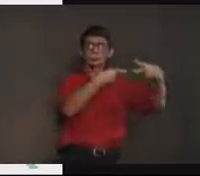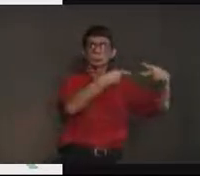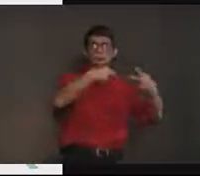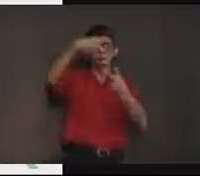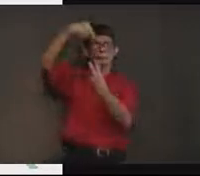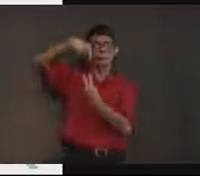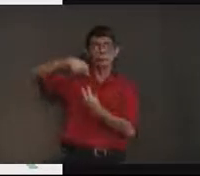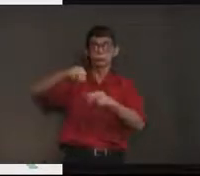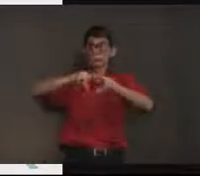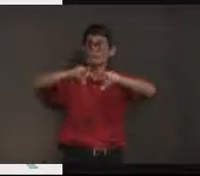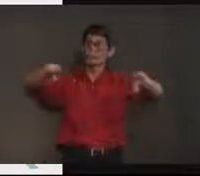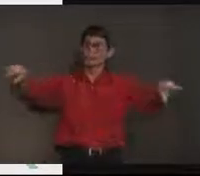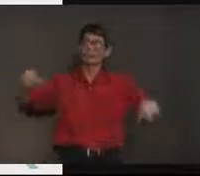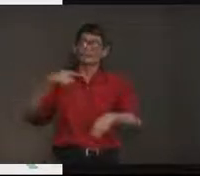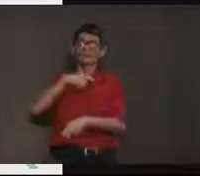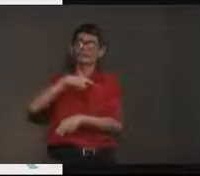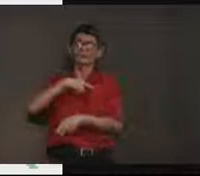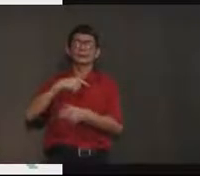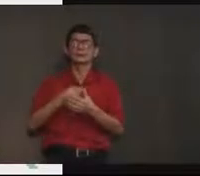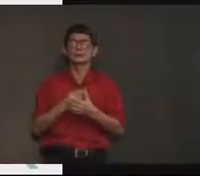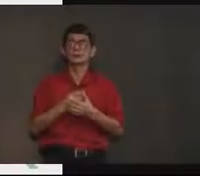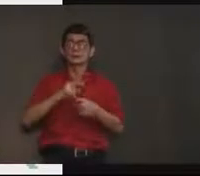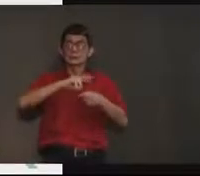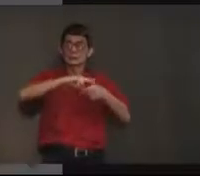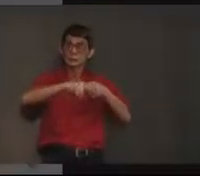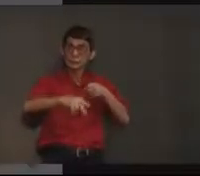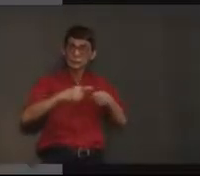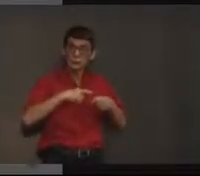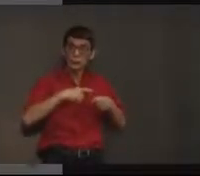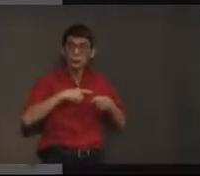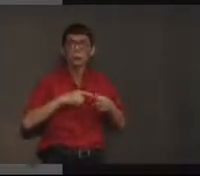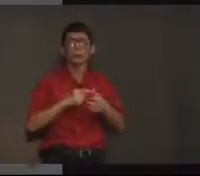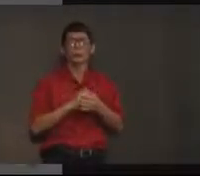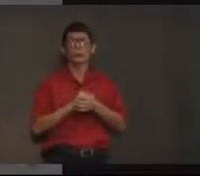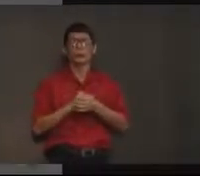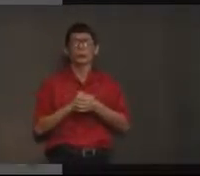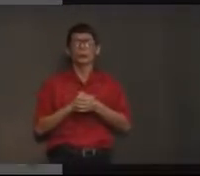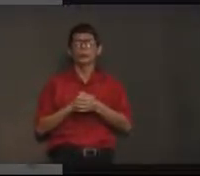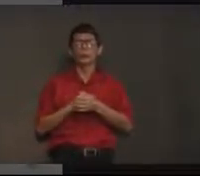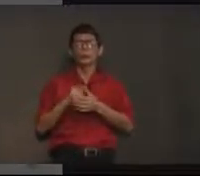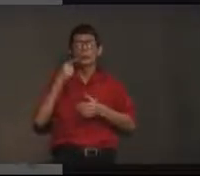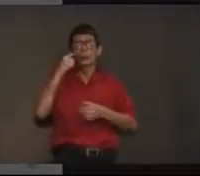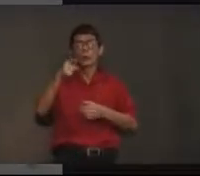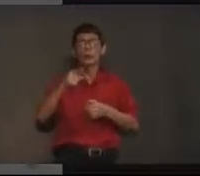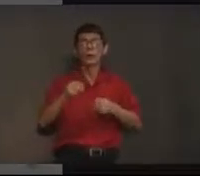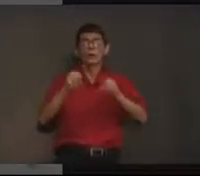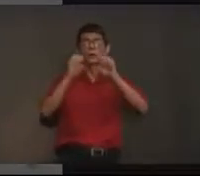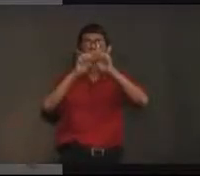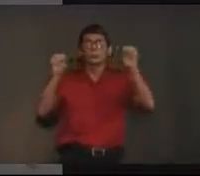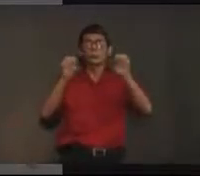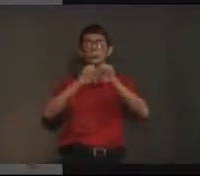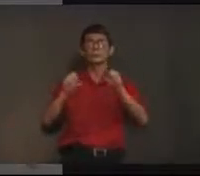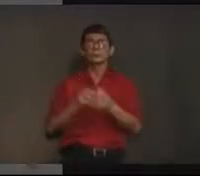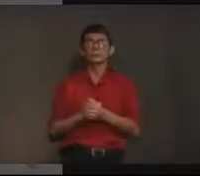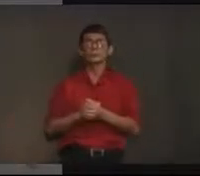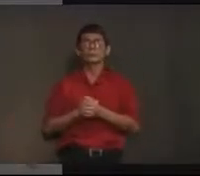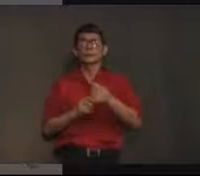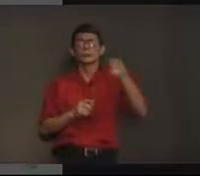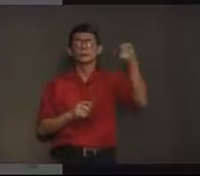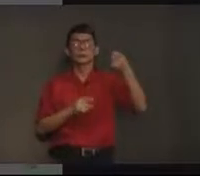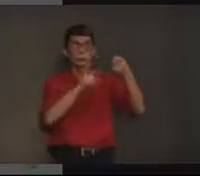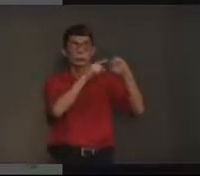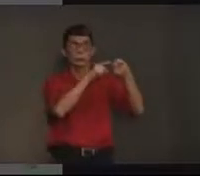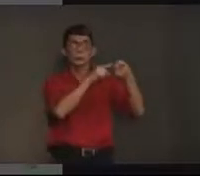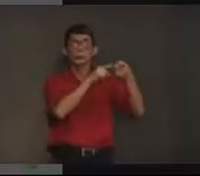então para mais variáveis você termina ganhando o que a gente chama do laplaciano tá aqui o termo vdx que já veio da